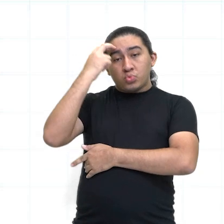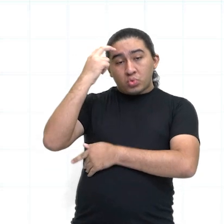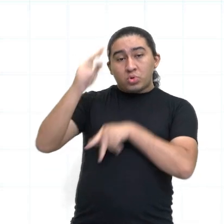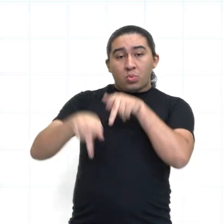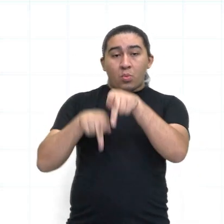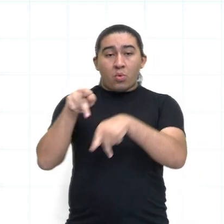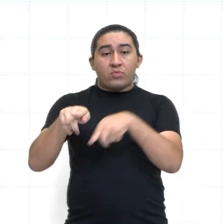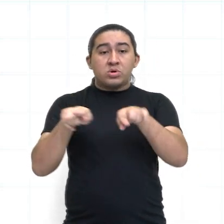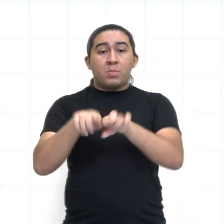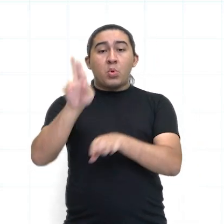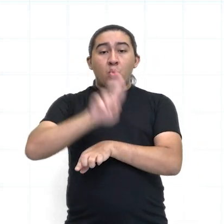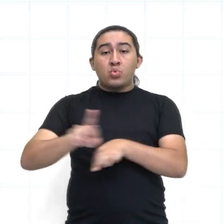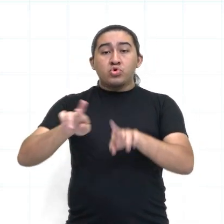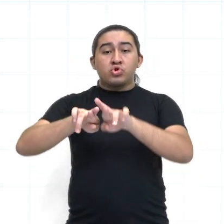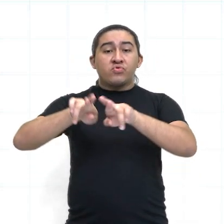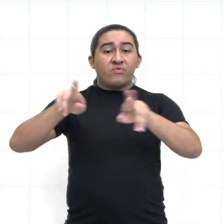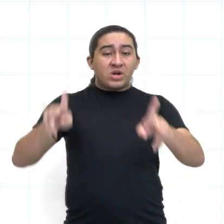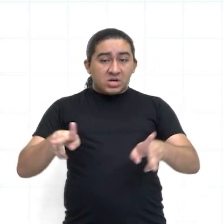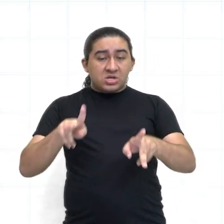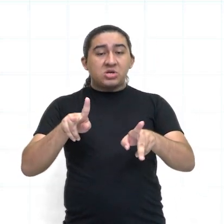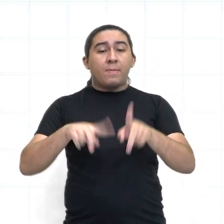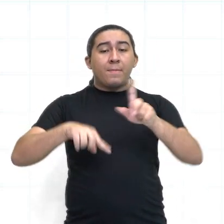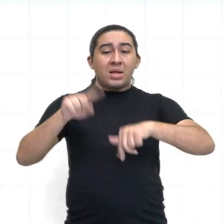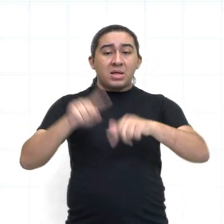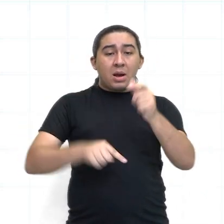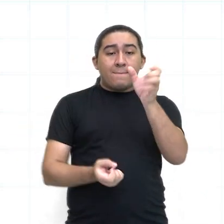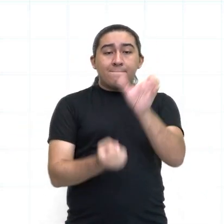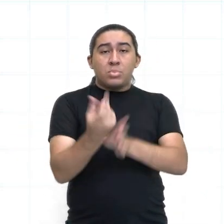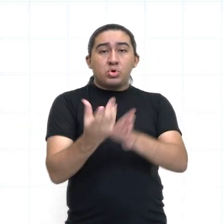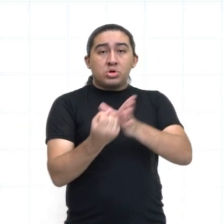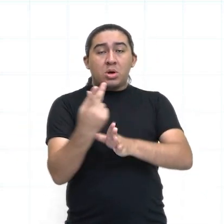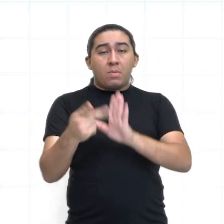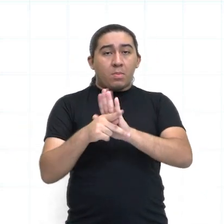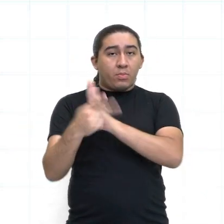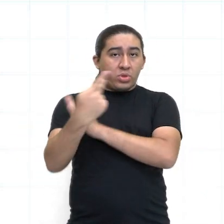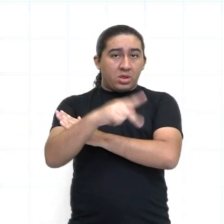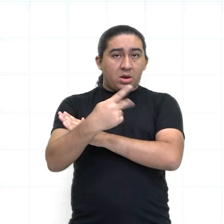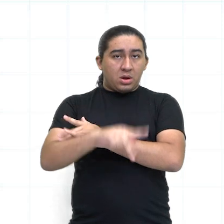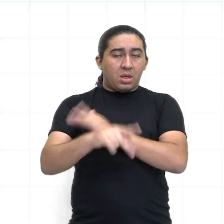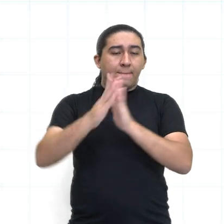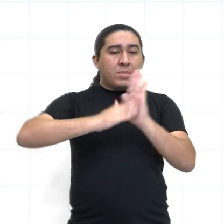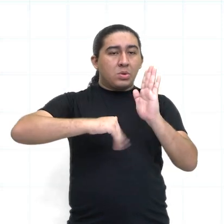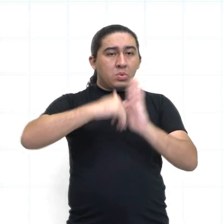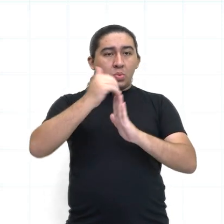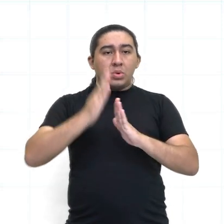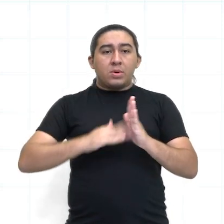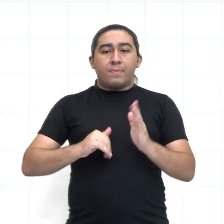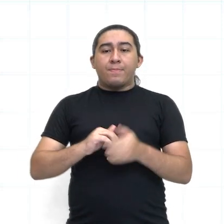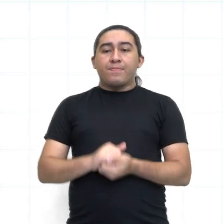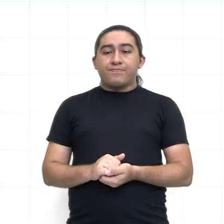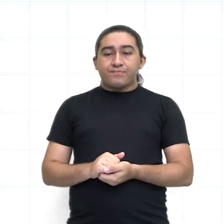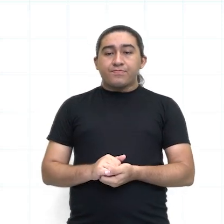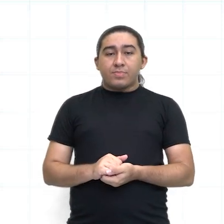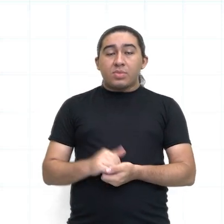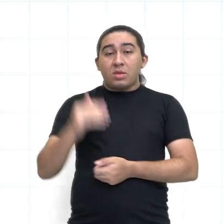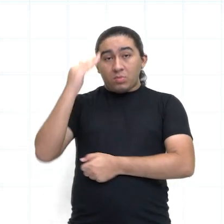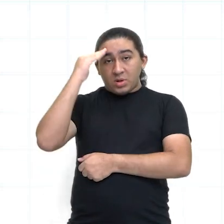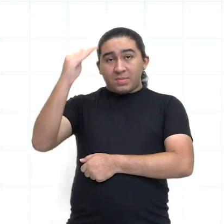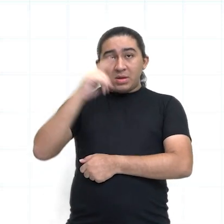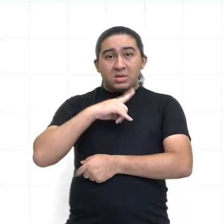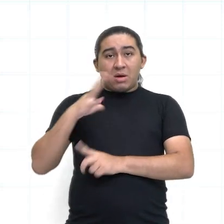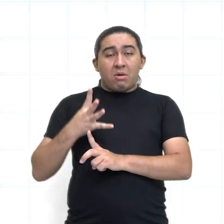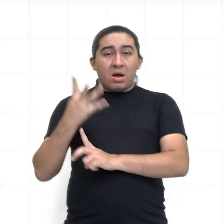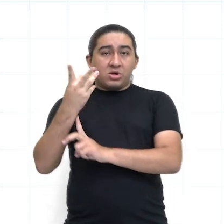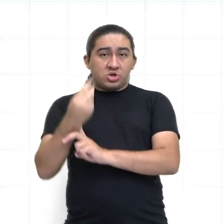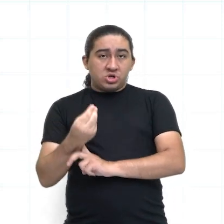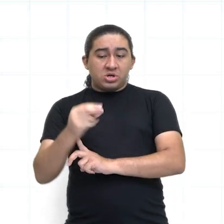e o uso de diferentes materiais para a produção das obras. Inclusive, nós temos um artista, Vicky Muniz, que